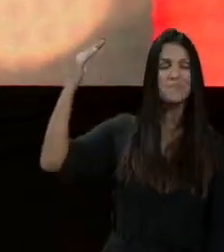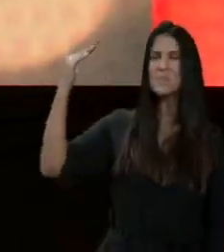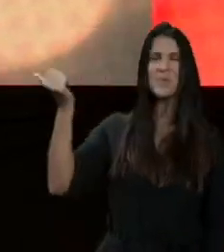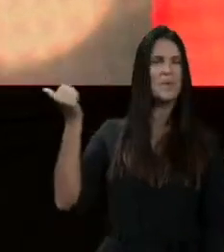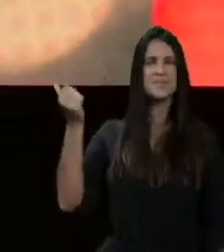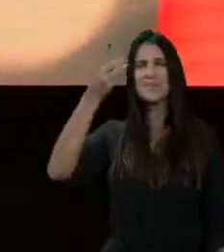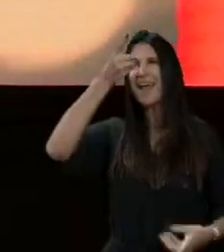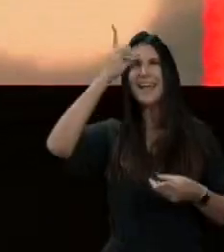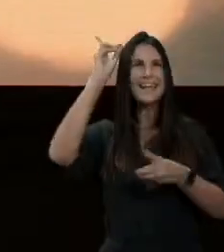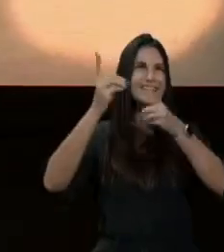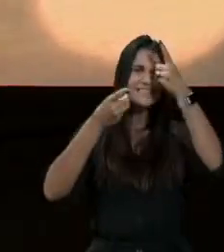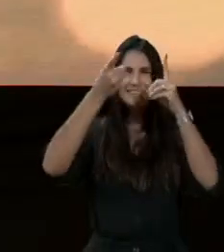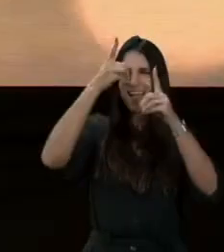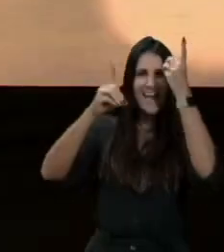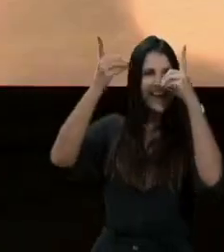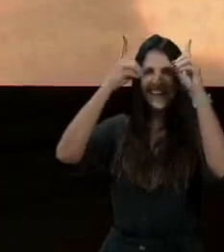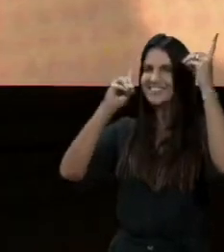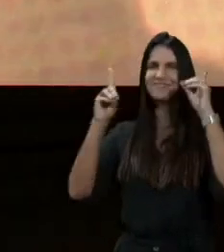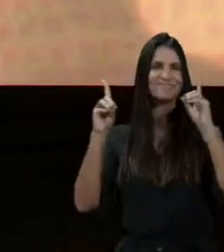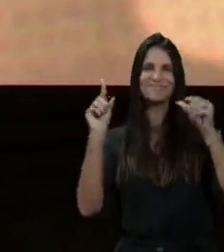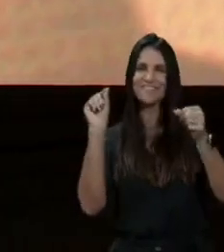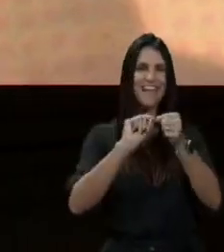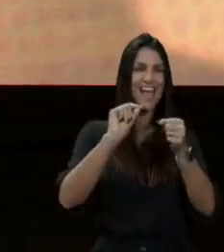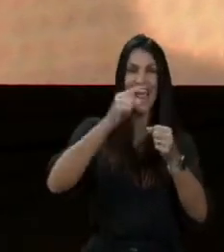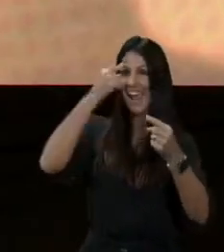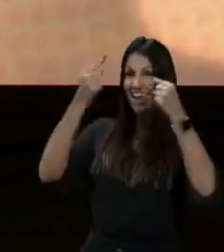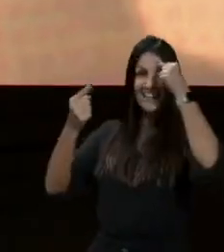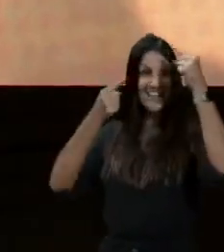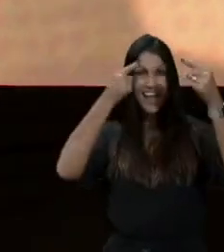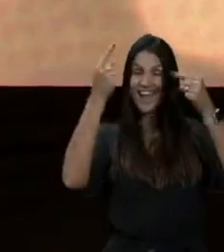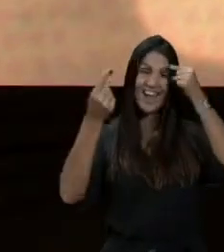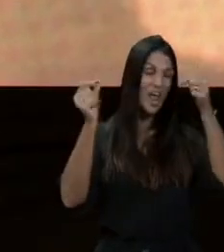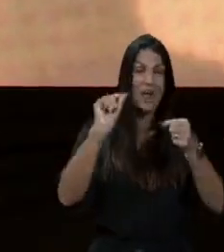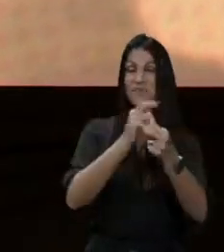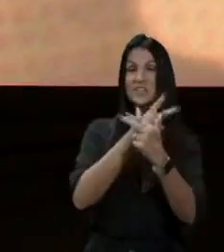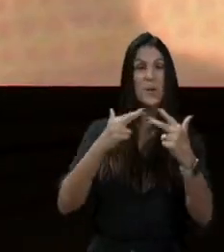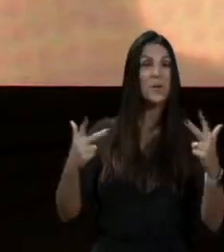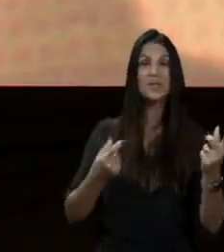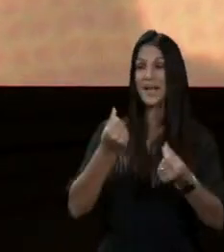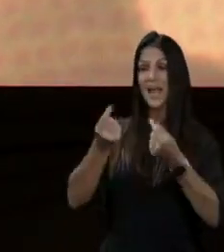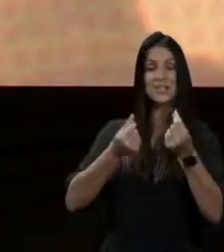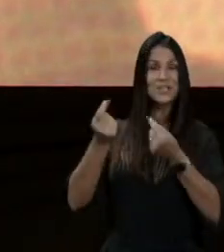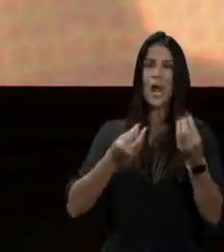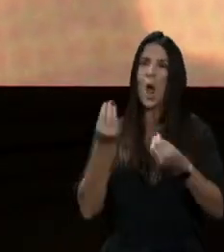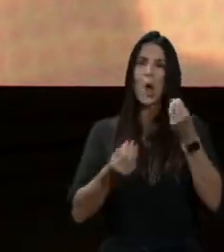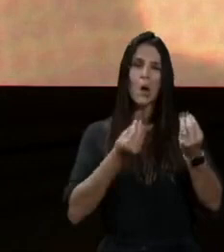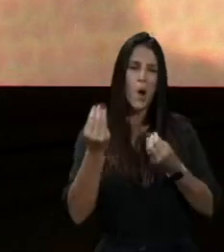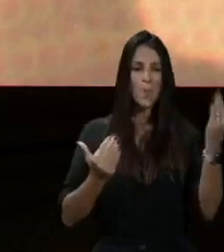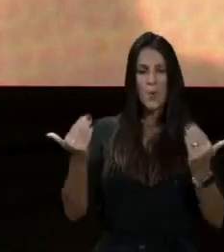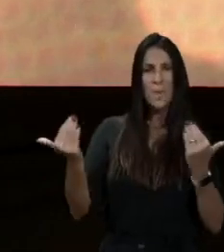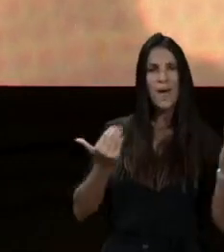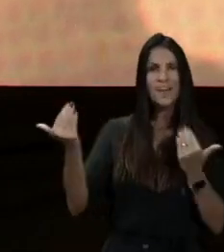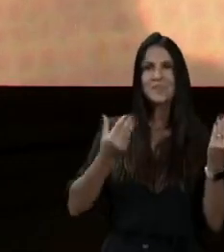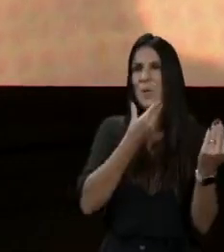cinema um cara fez uma coisa para ganhar dinheiro e mudou a história como que um homem nas mãos de Deus para mudar uma